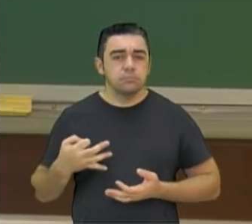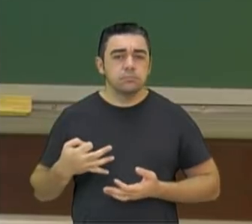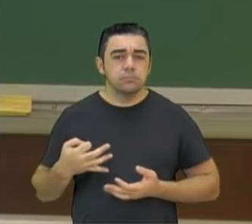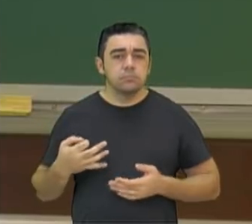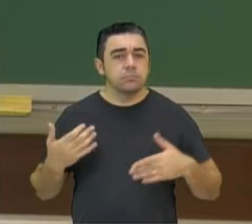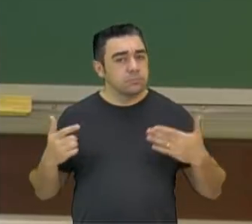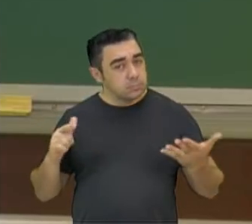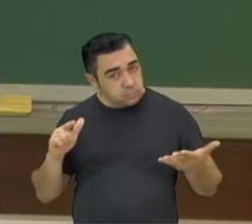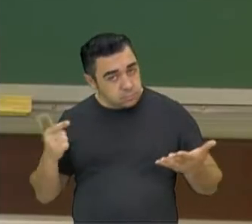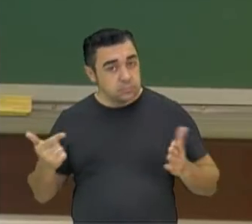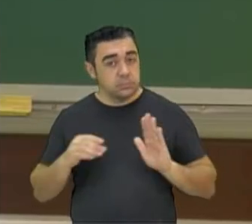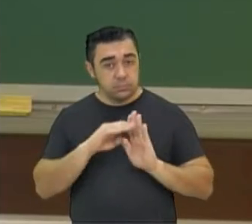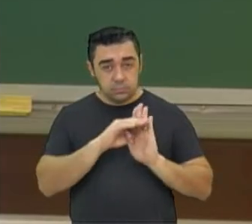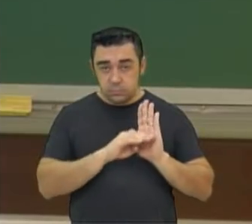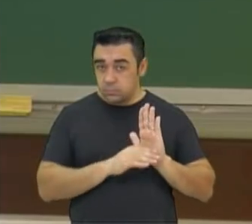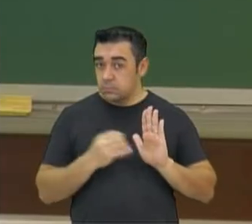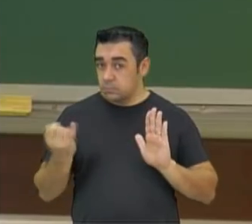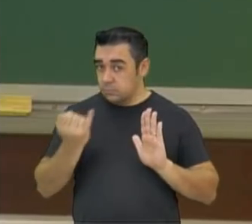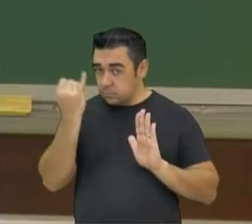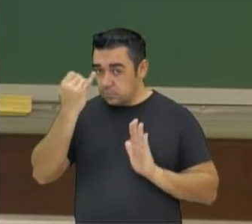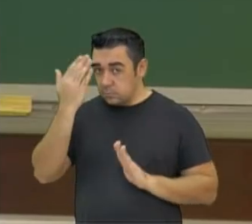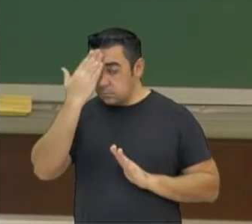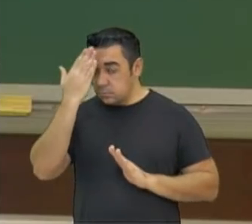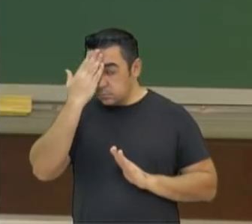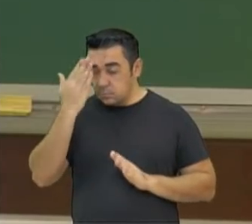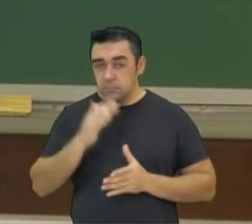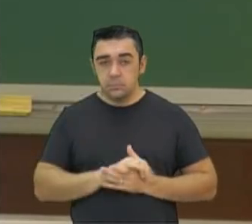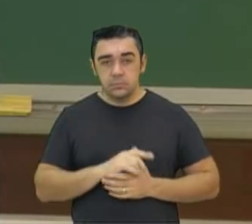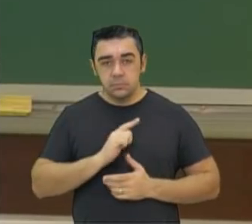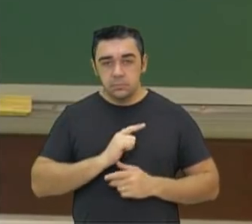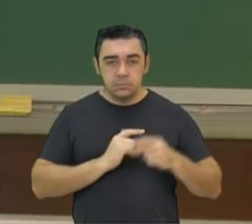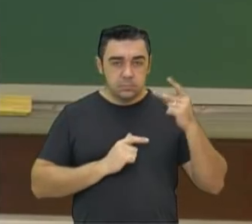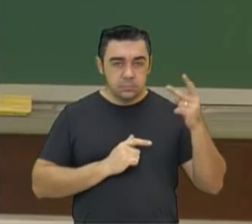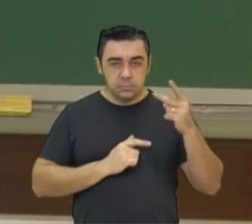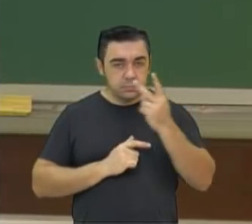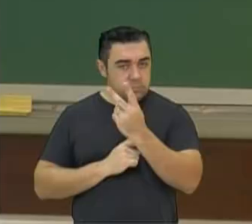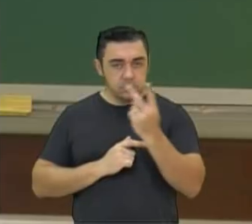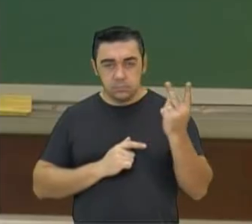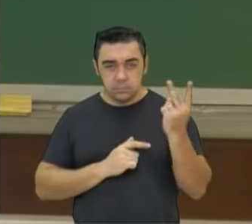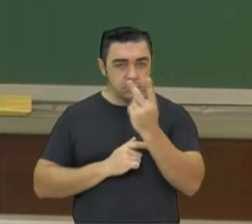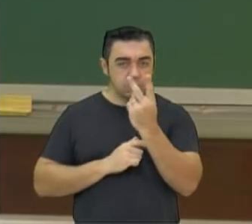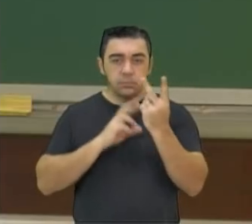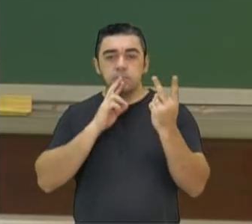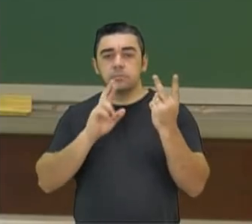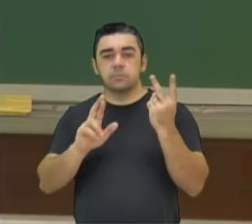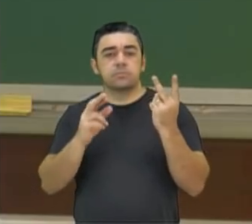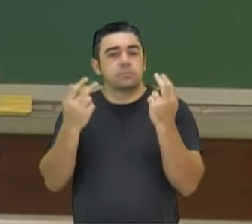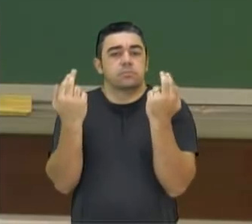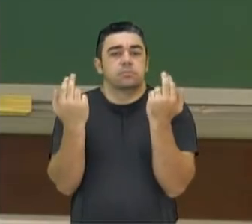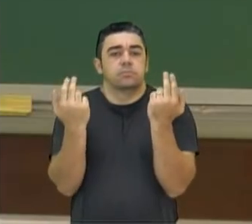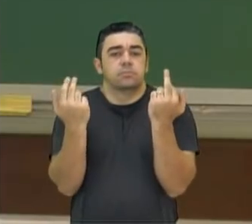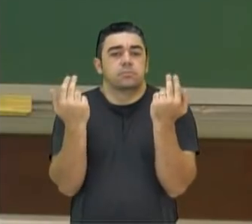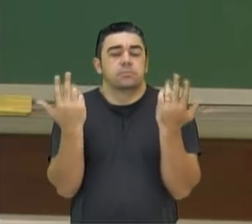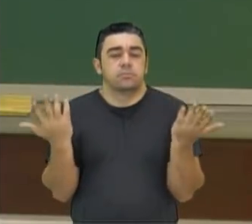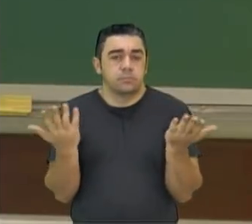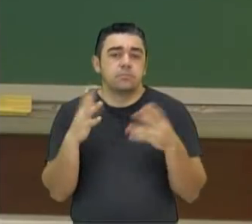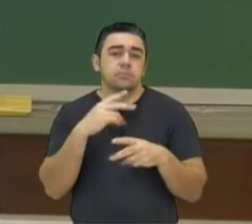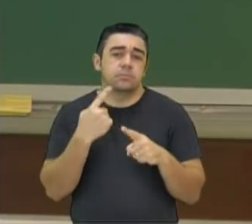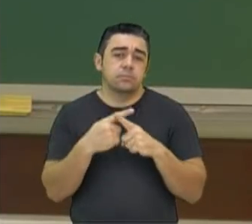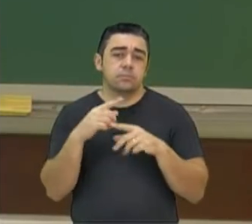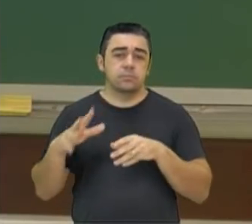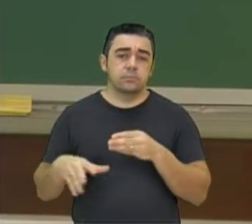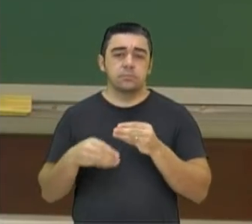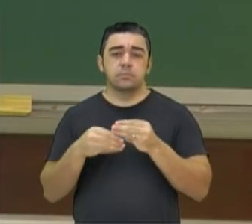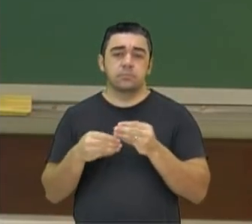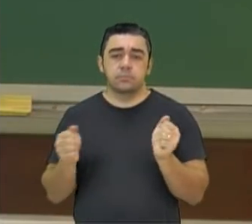essa é uma outra propriedade importante. Quando eu tenho dois binômios complementares, os resultados desses binômios serão